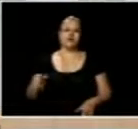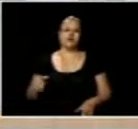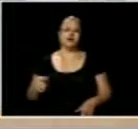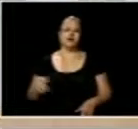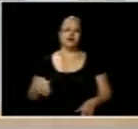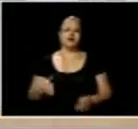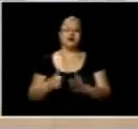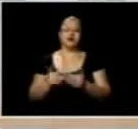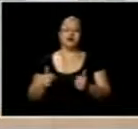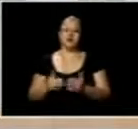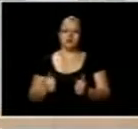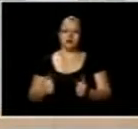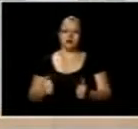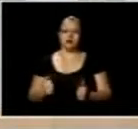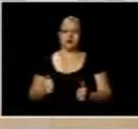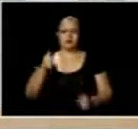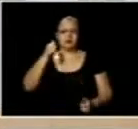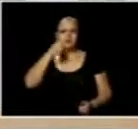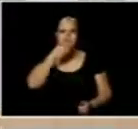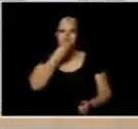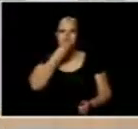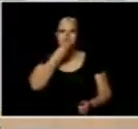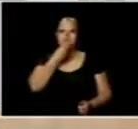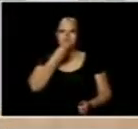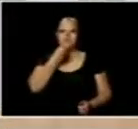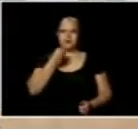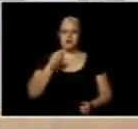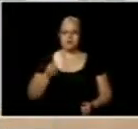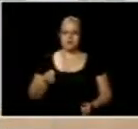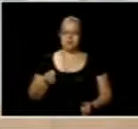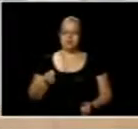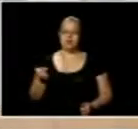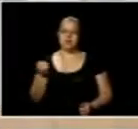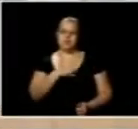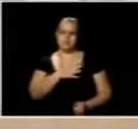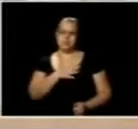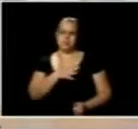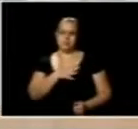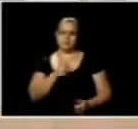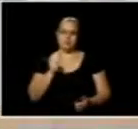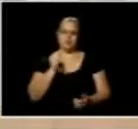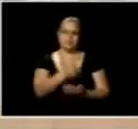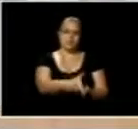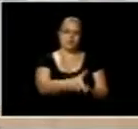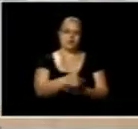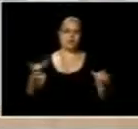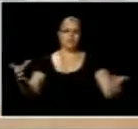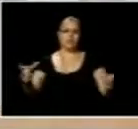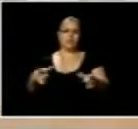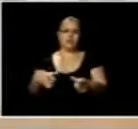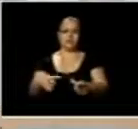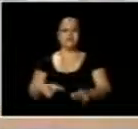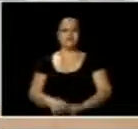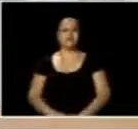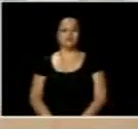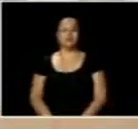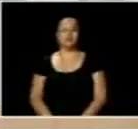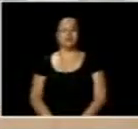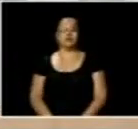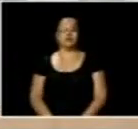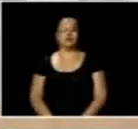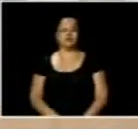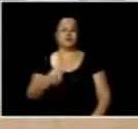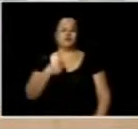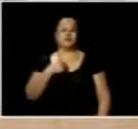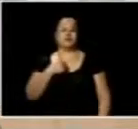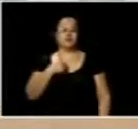Olha a situação. E eu sei que o atual secretário, Alexandre Magno, está tomando providências, está colocando fiscalização